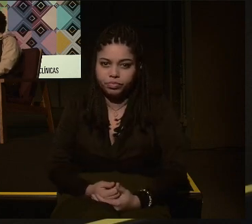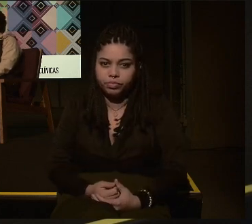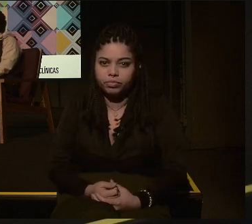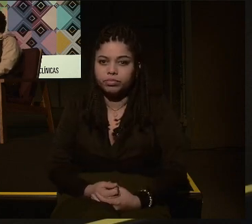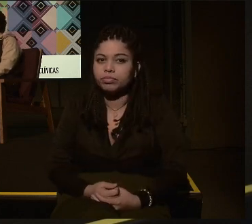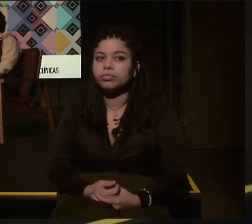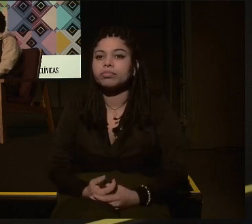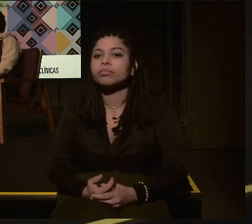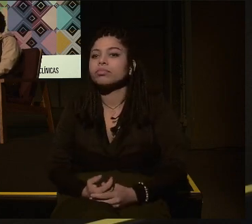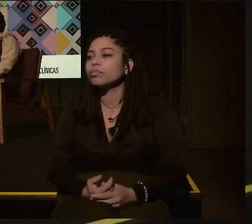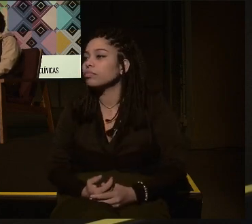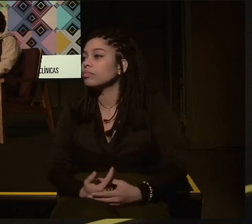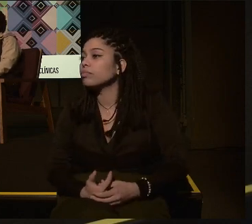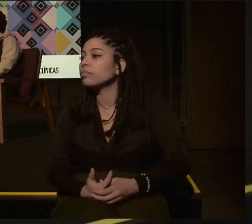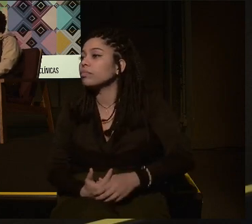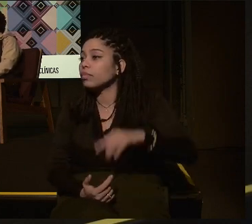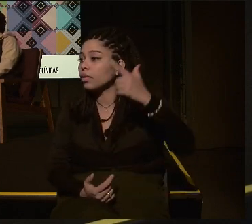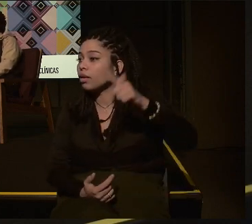Quem mais?